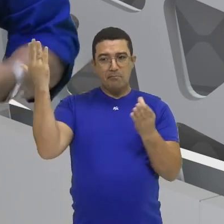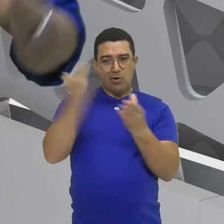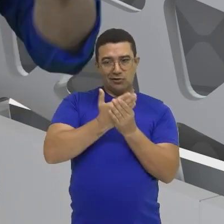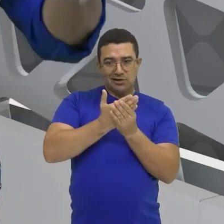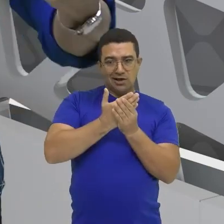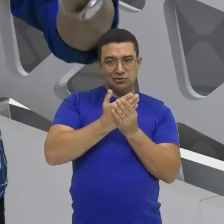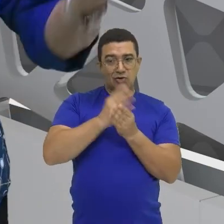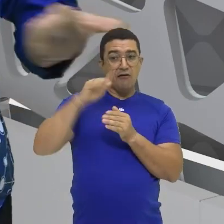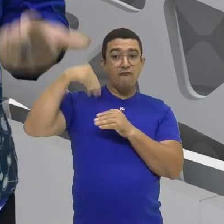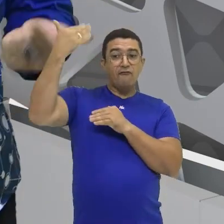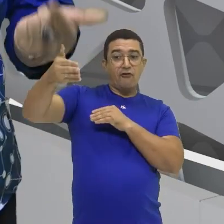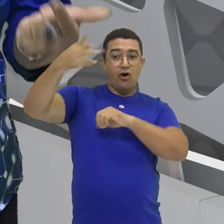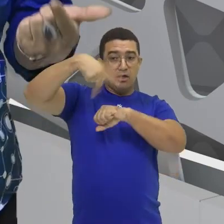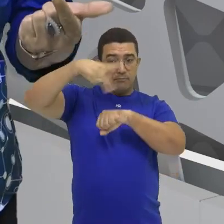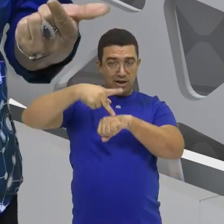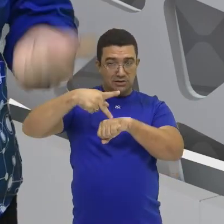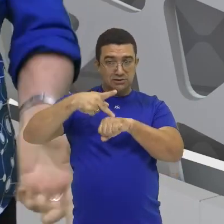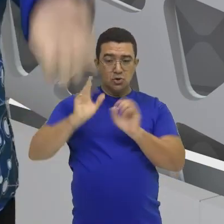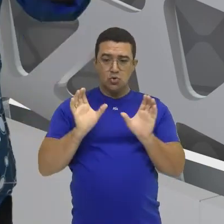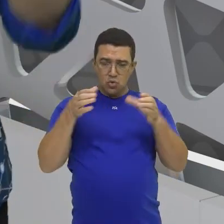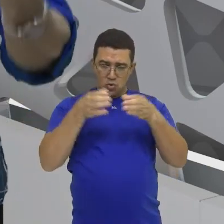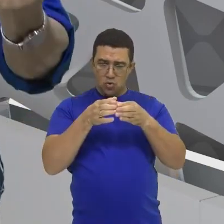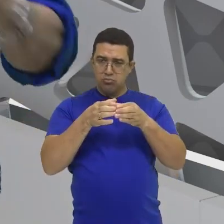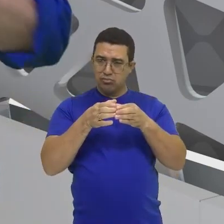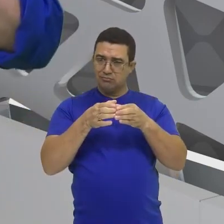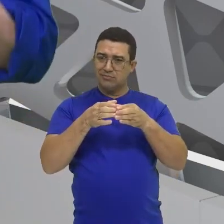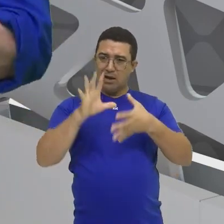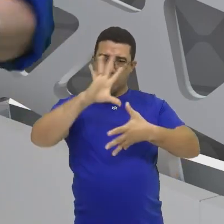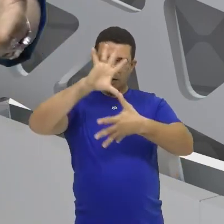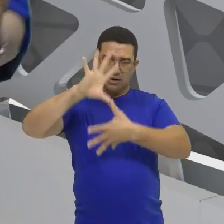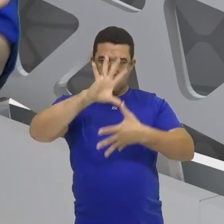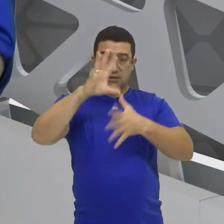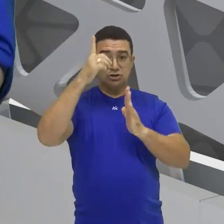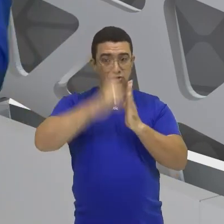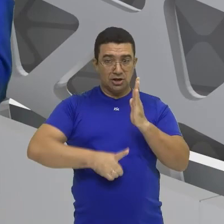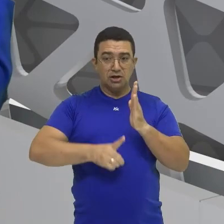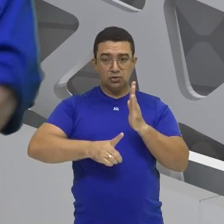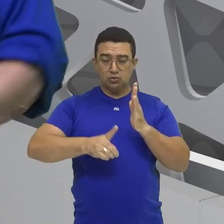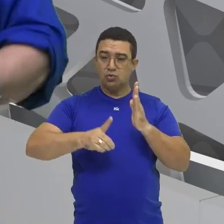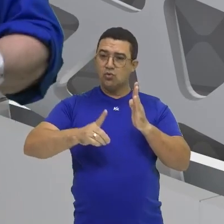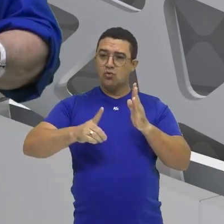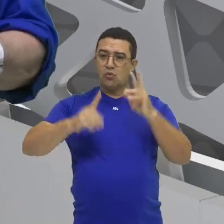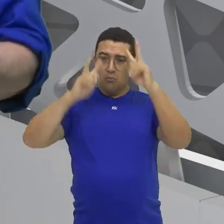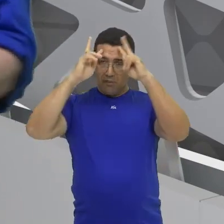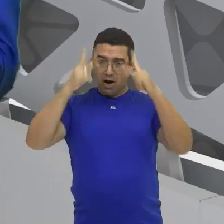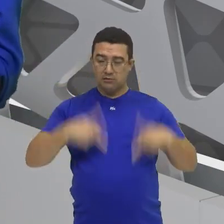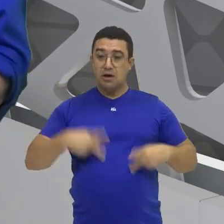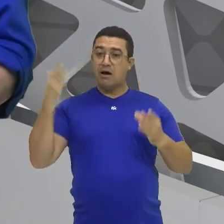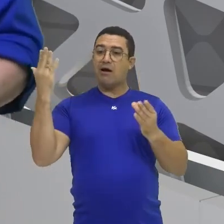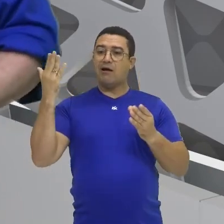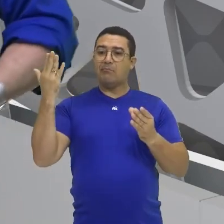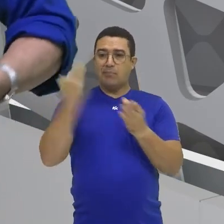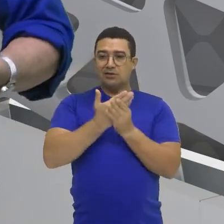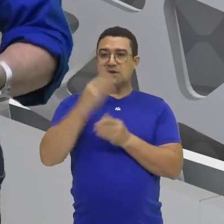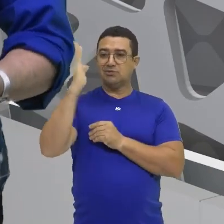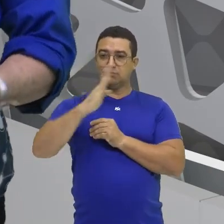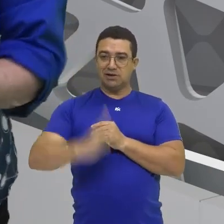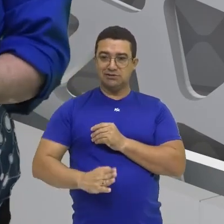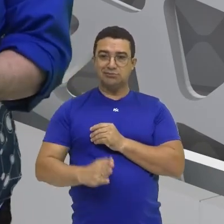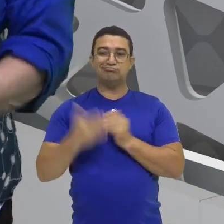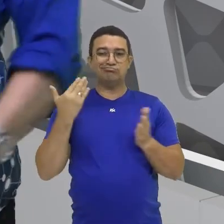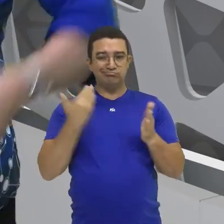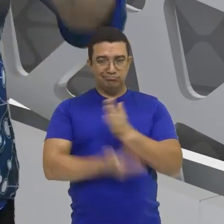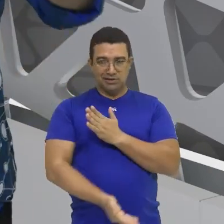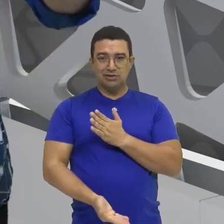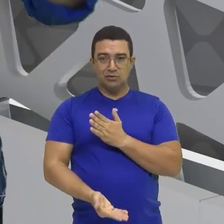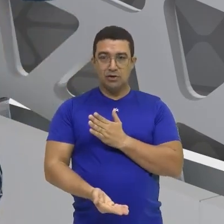Comissão Interamericana de Direitos Humanos é que o Brasil, depois de ser penalizado, né, taxado de negligente e